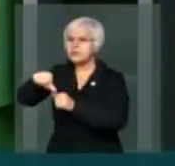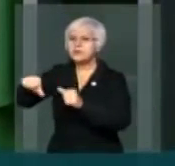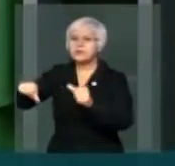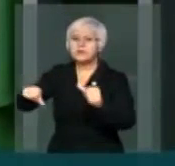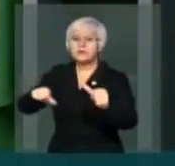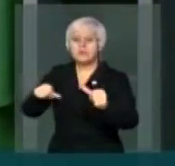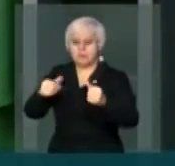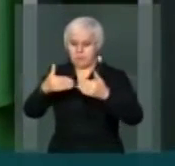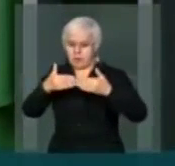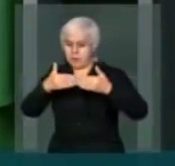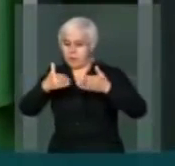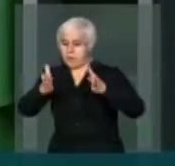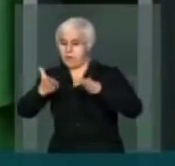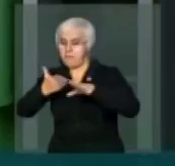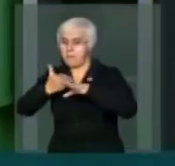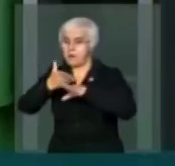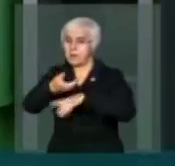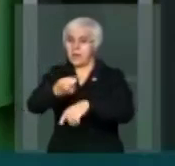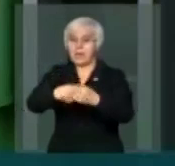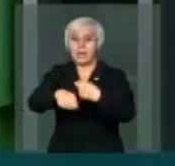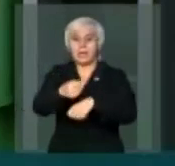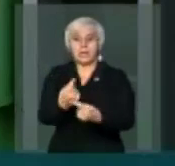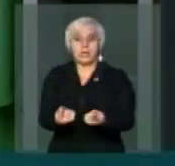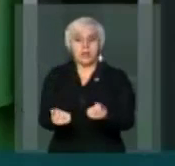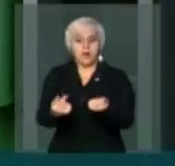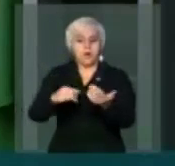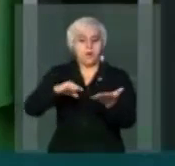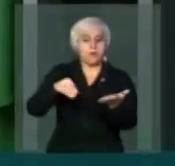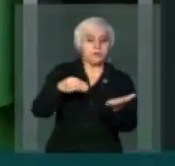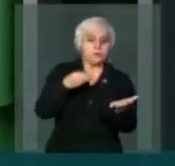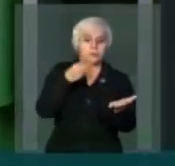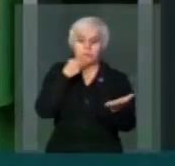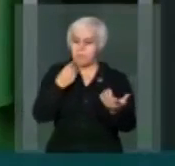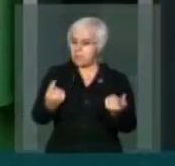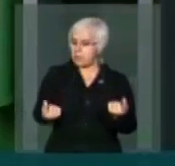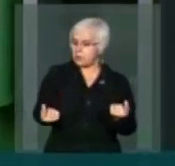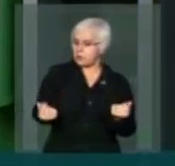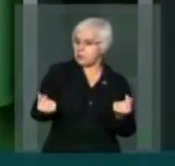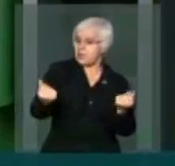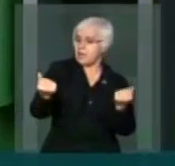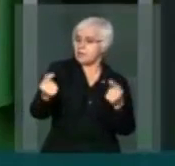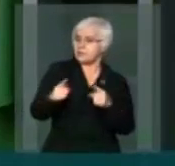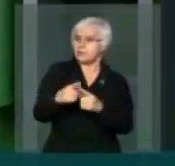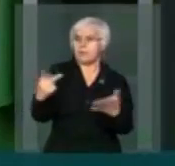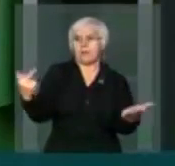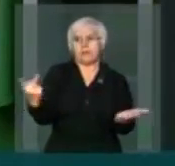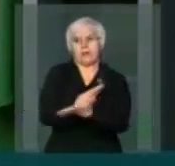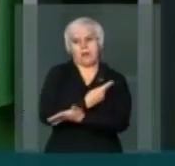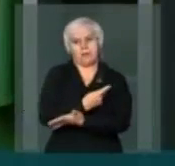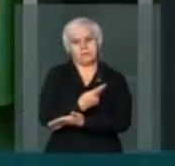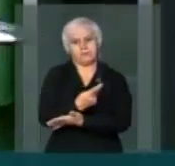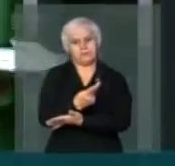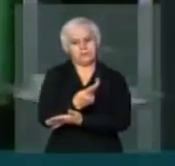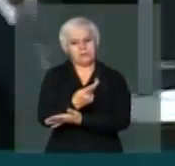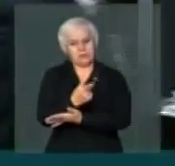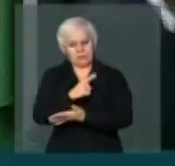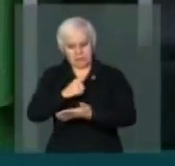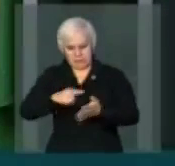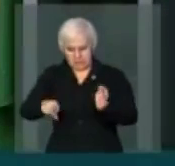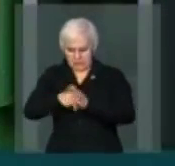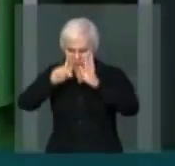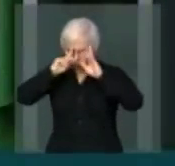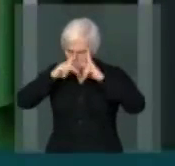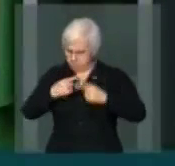imenso portal de negócios e oportunidades escusas, que extravasam o